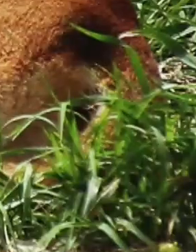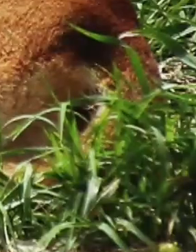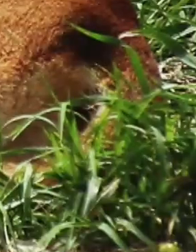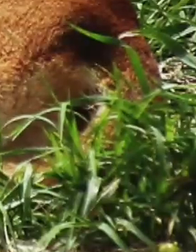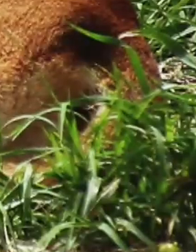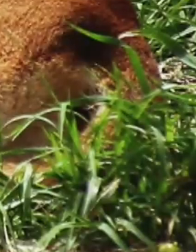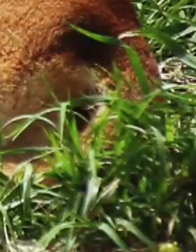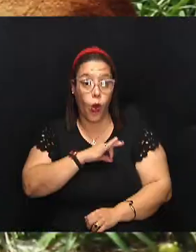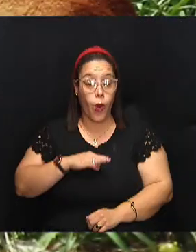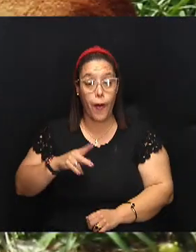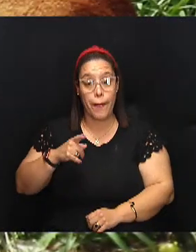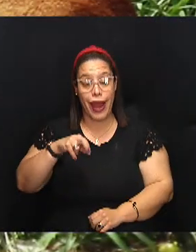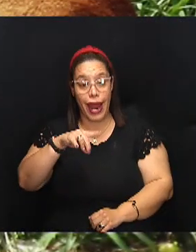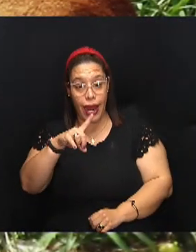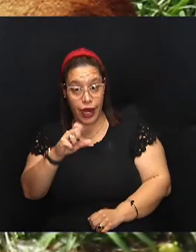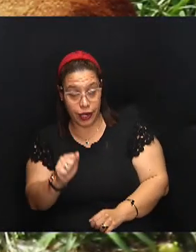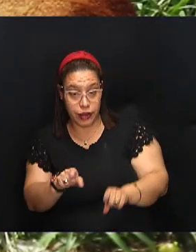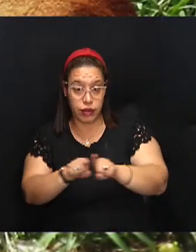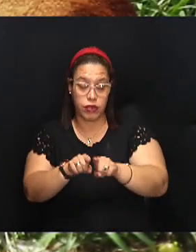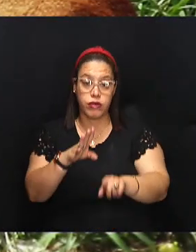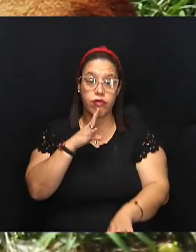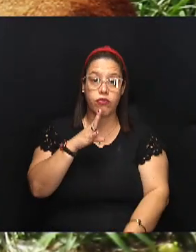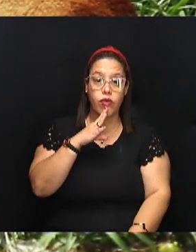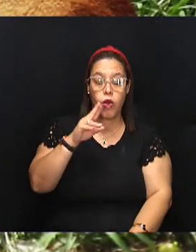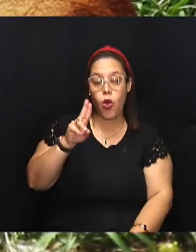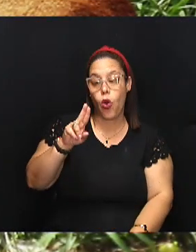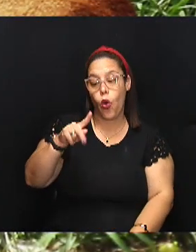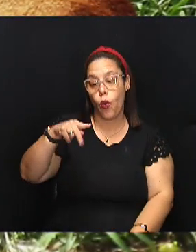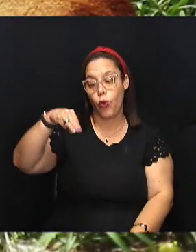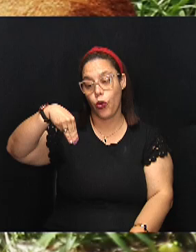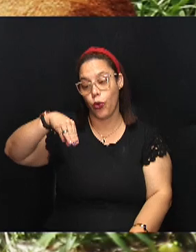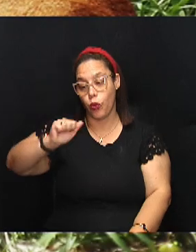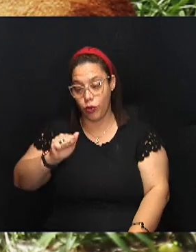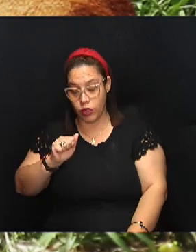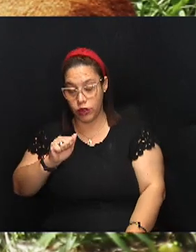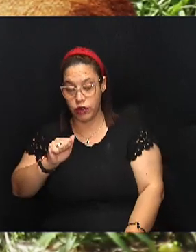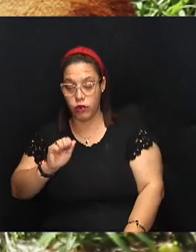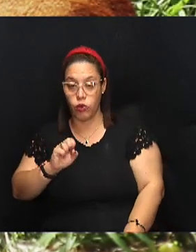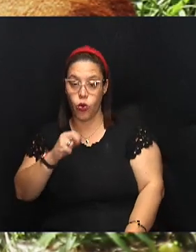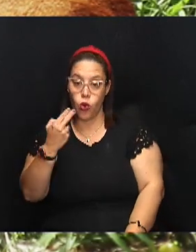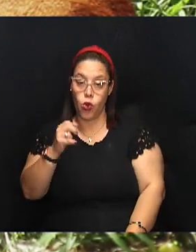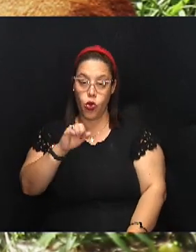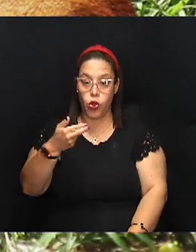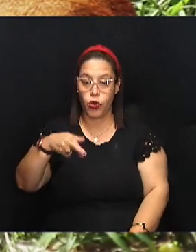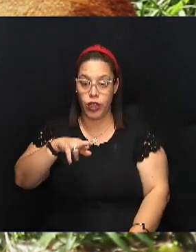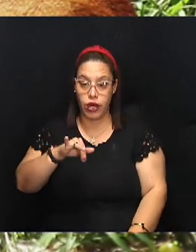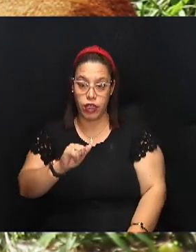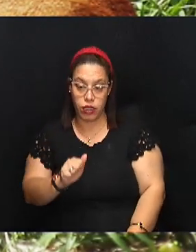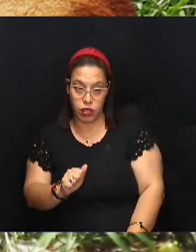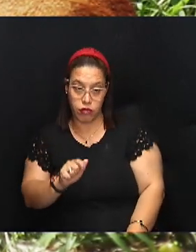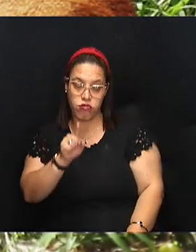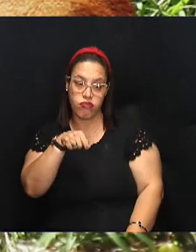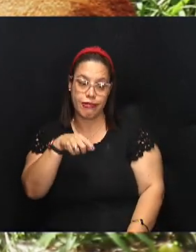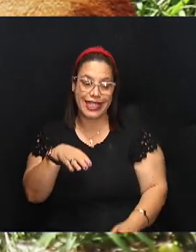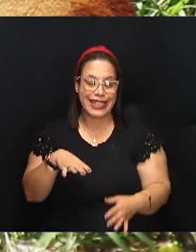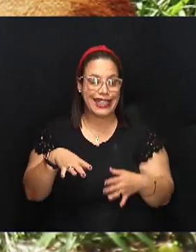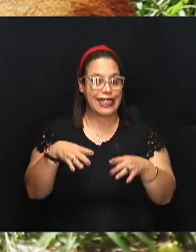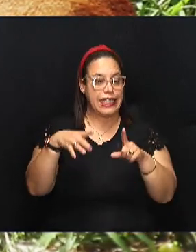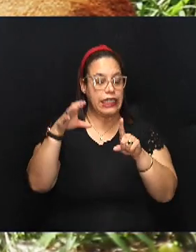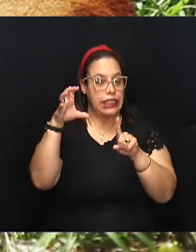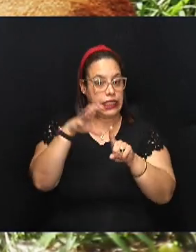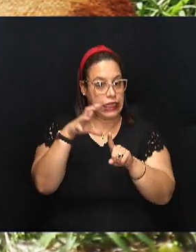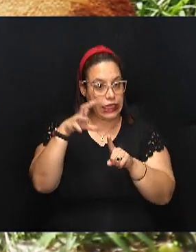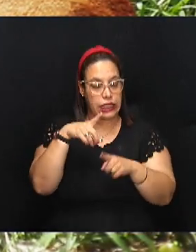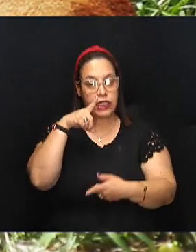A onça parda, também conhecida como puma ou sussuarana, é considerada uma espécie ameaçada de